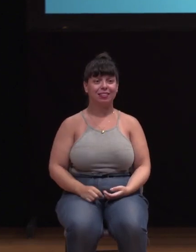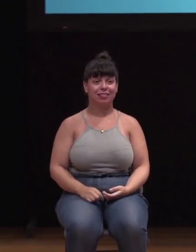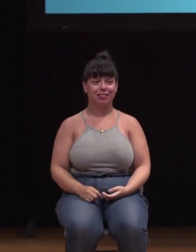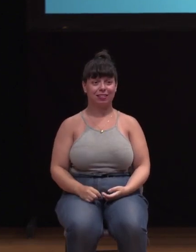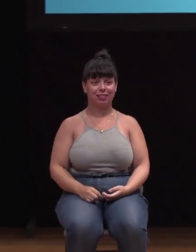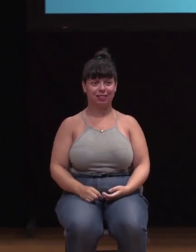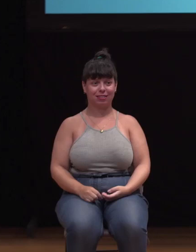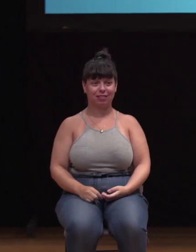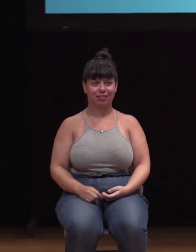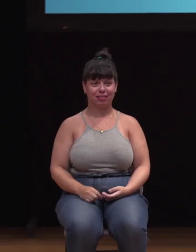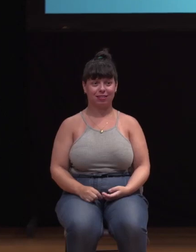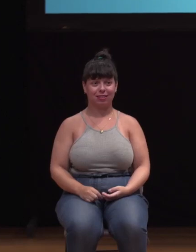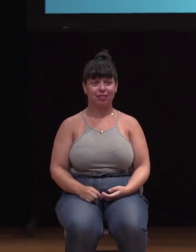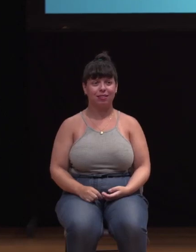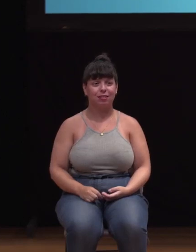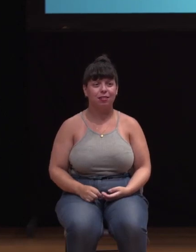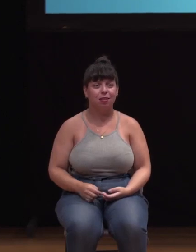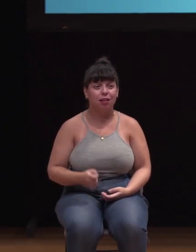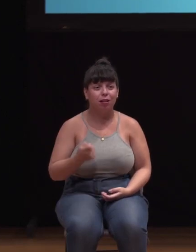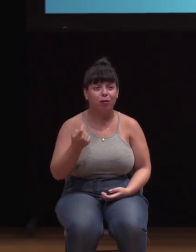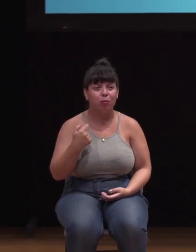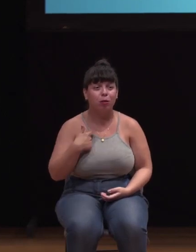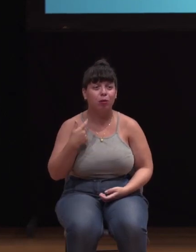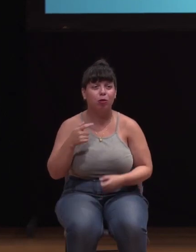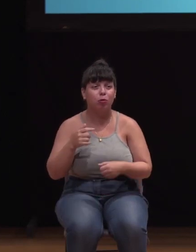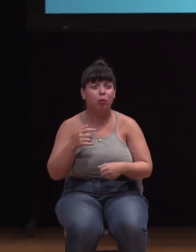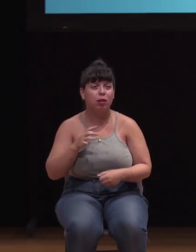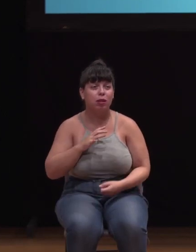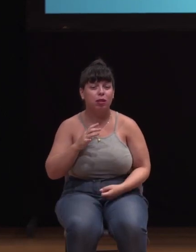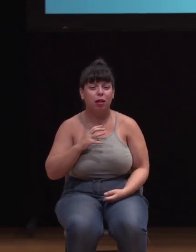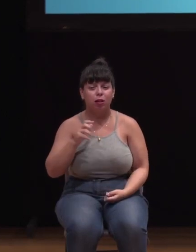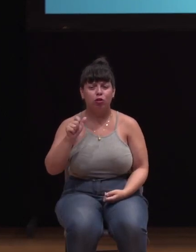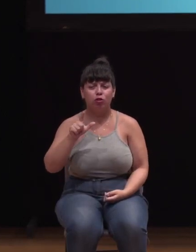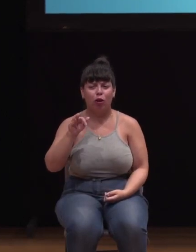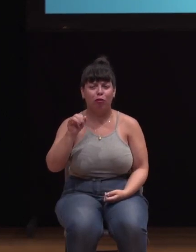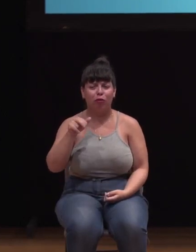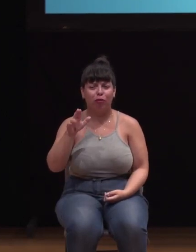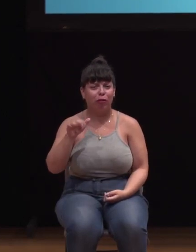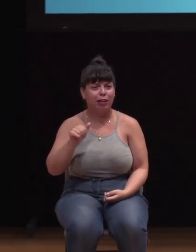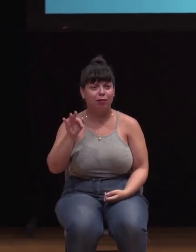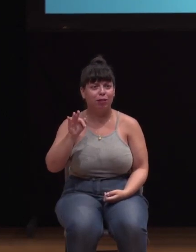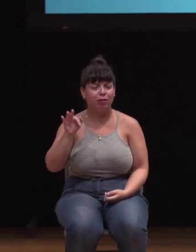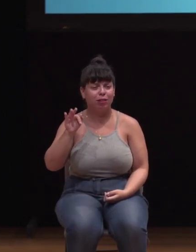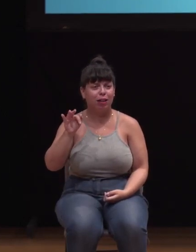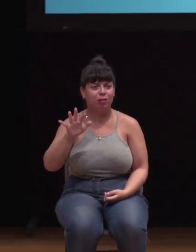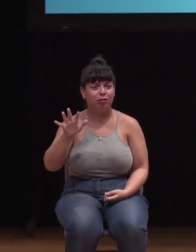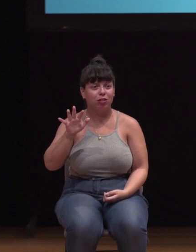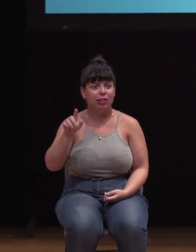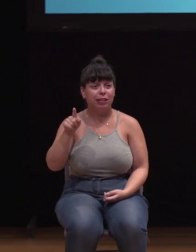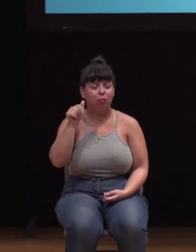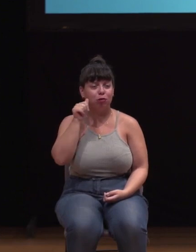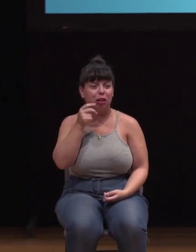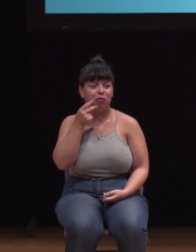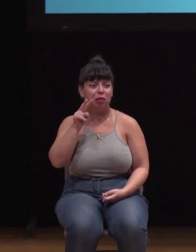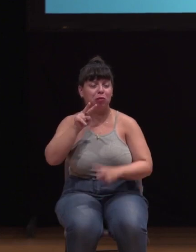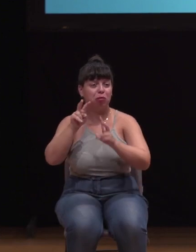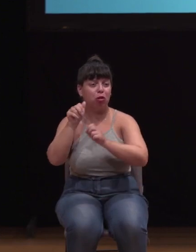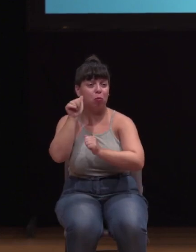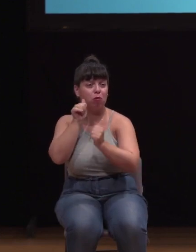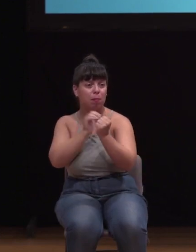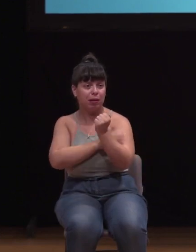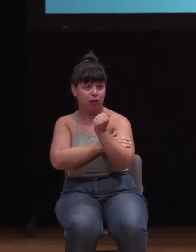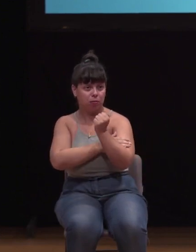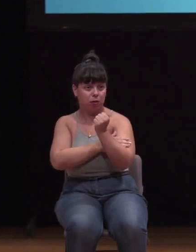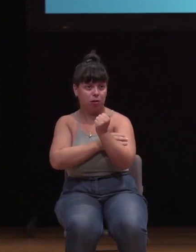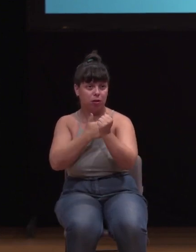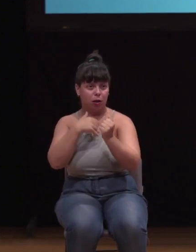Um ano atrás, mais ou menos, eu fui para uma cidade que chama Alfenas, e lá tem uma faculdade federal, e eu vi as mulheres falando sobre feminismo. E eu aprendi que